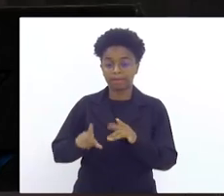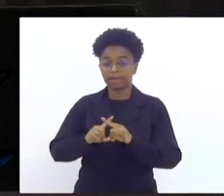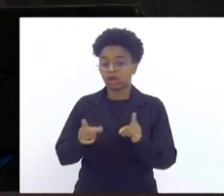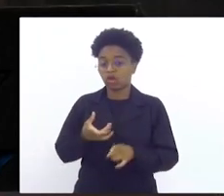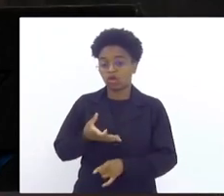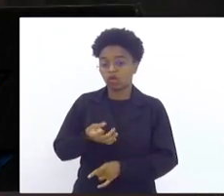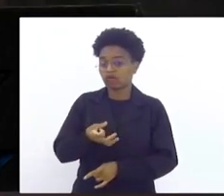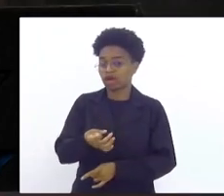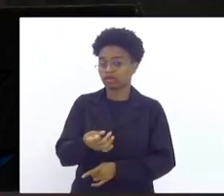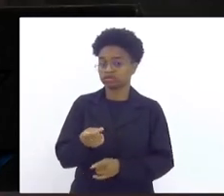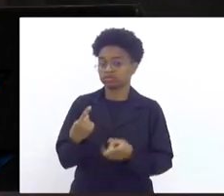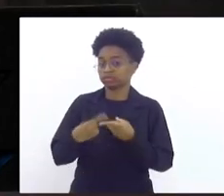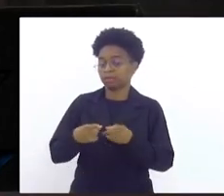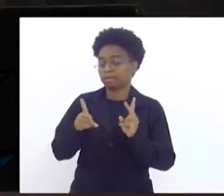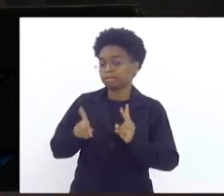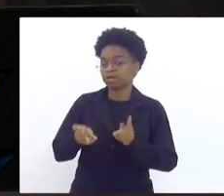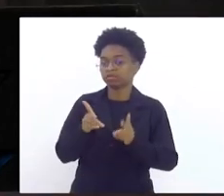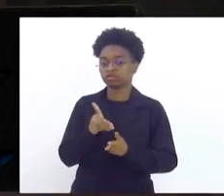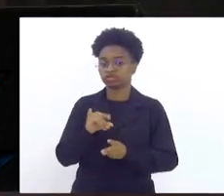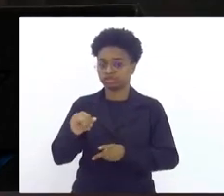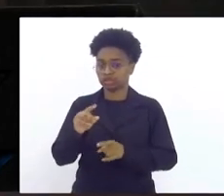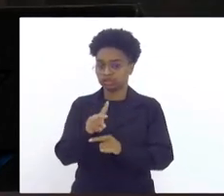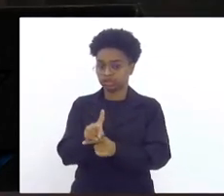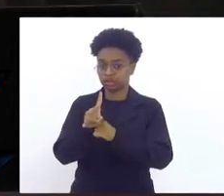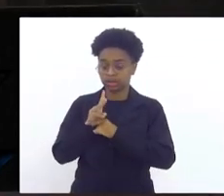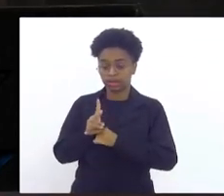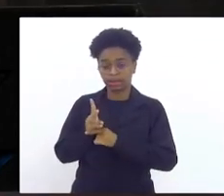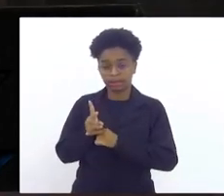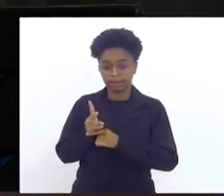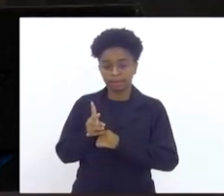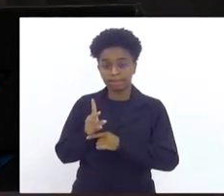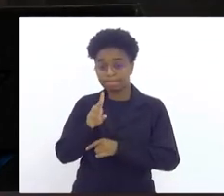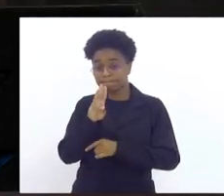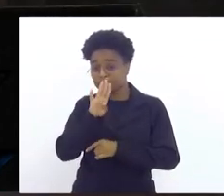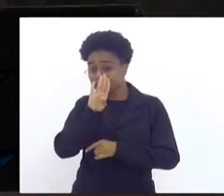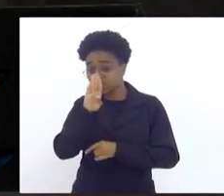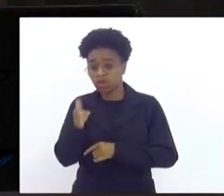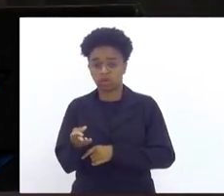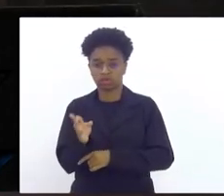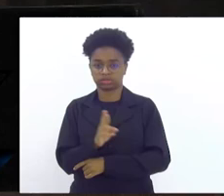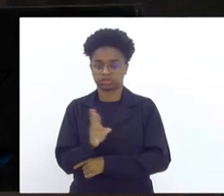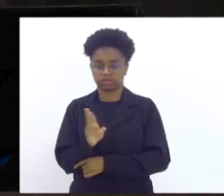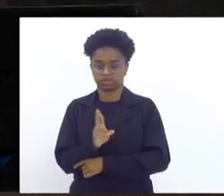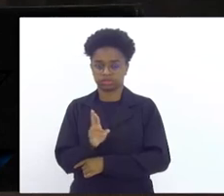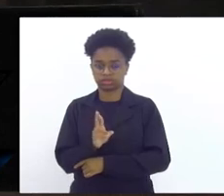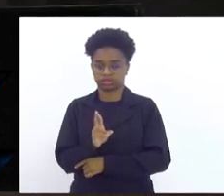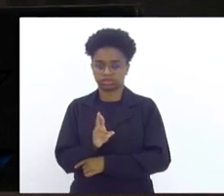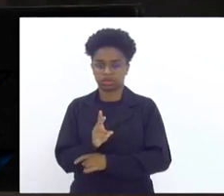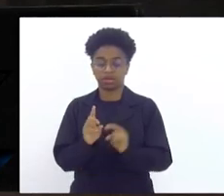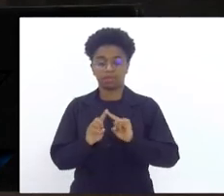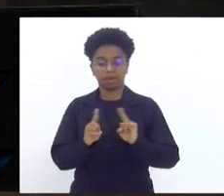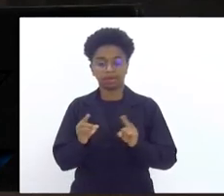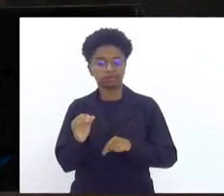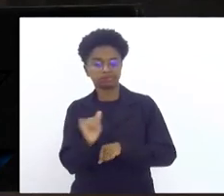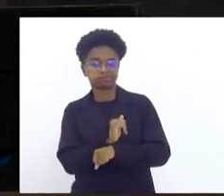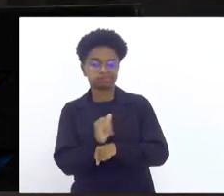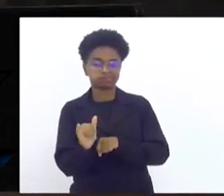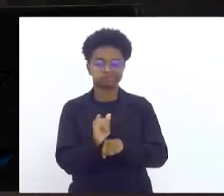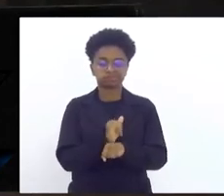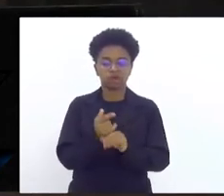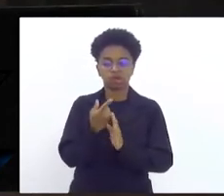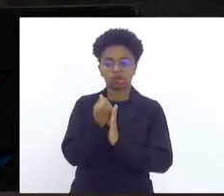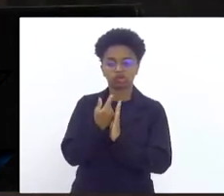senhor presidente que no mesmo dia que contraiu um dos empréstimos bilionários ele fez uma manobra contábil